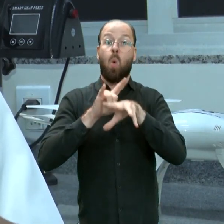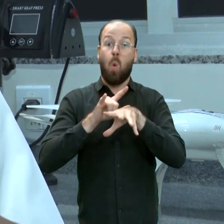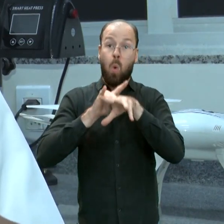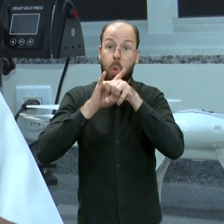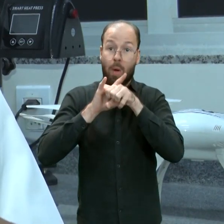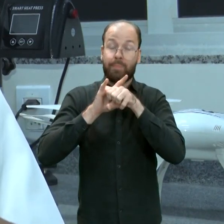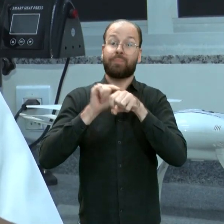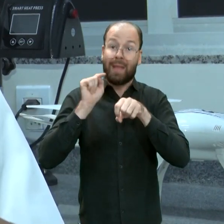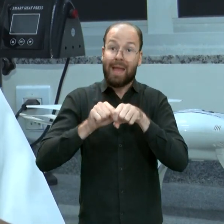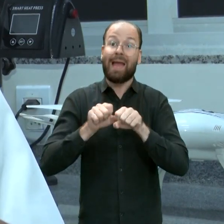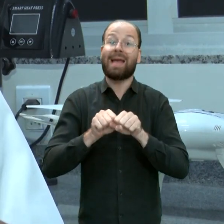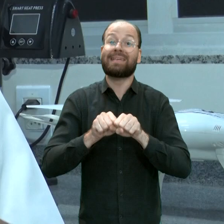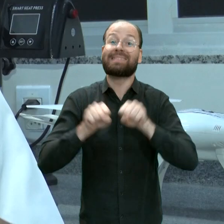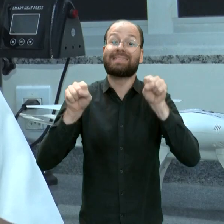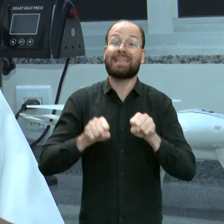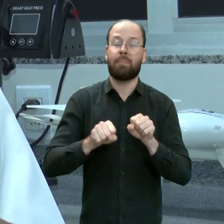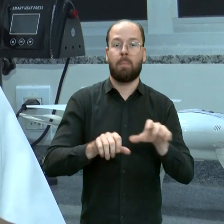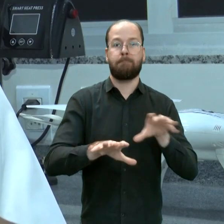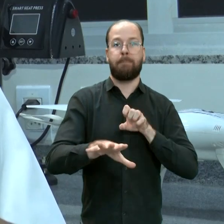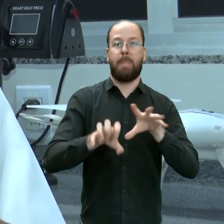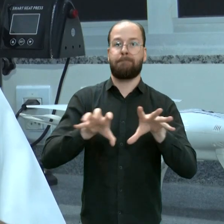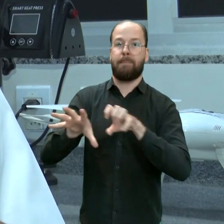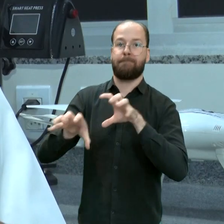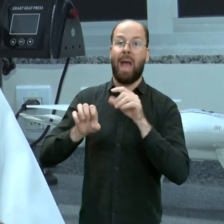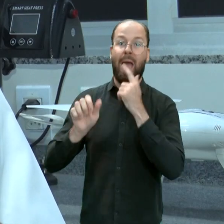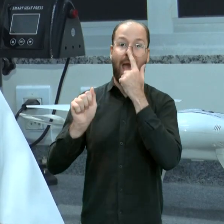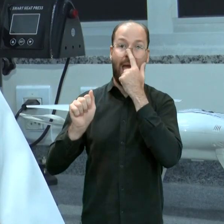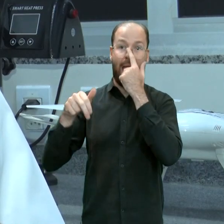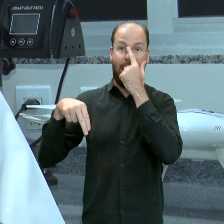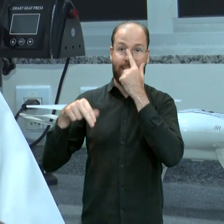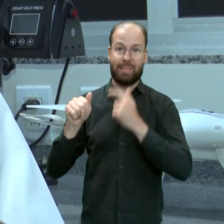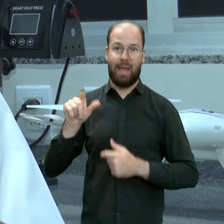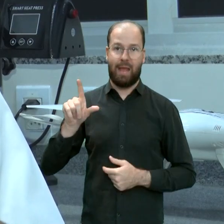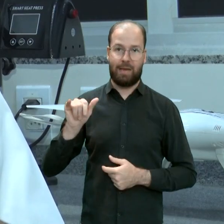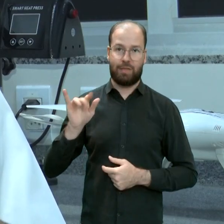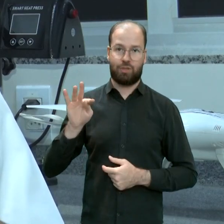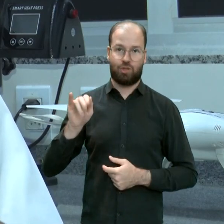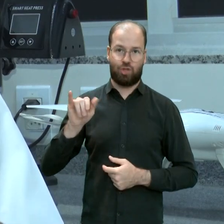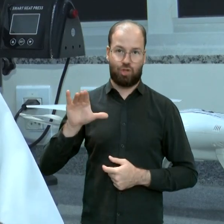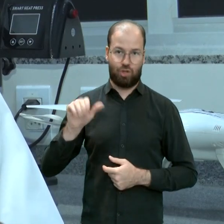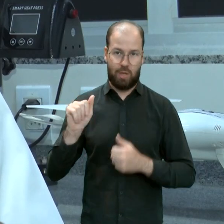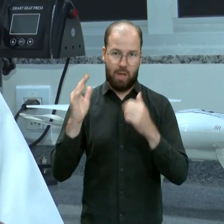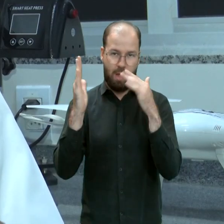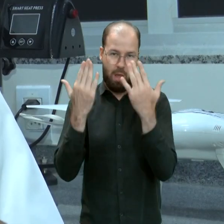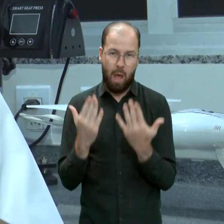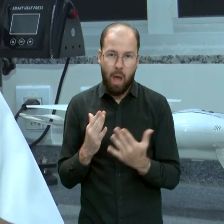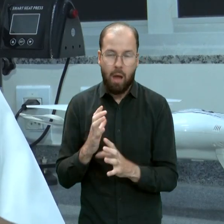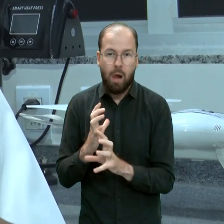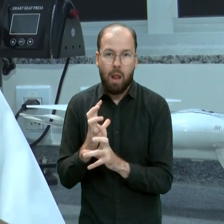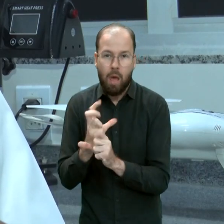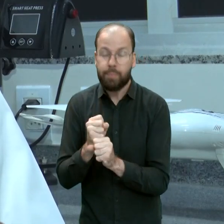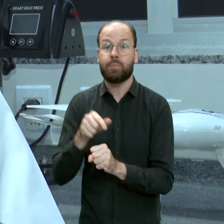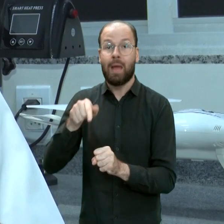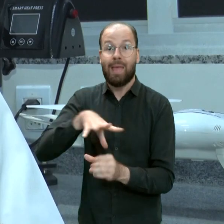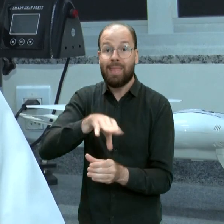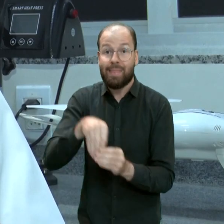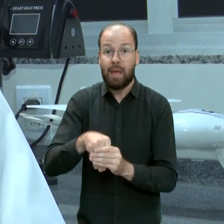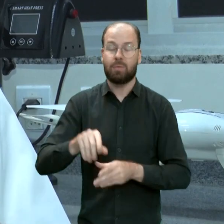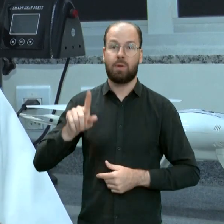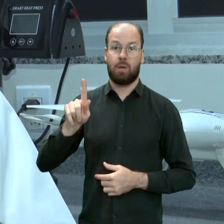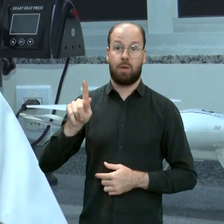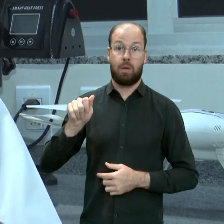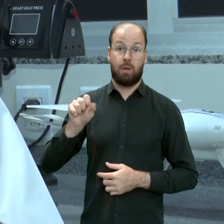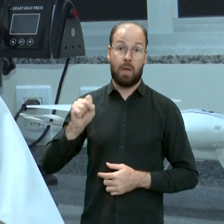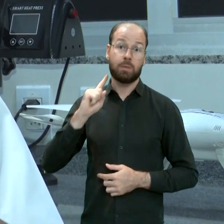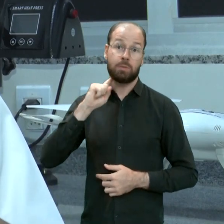passa por um sistema de detecção analítica. Nesse sistema de detecção analítica, então, ele identifica dentro desse gás um gás poluente,